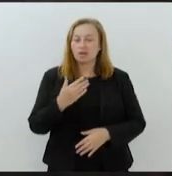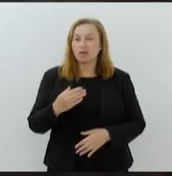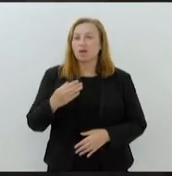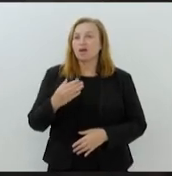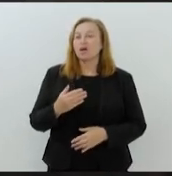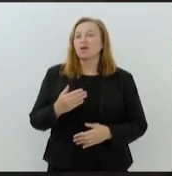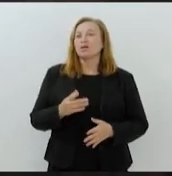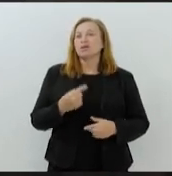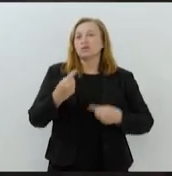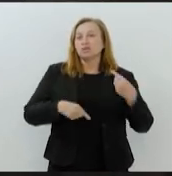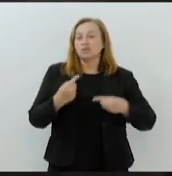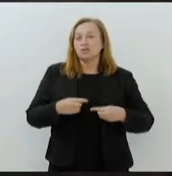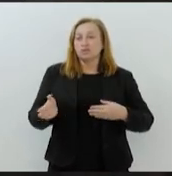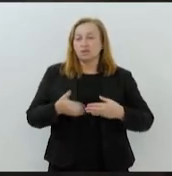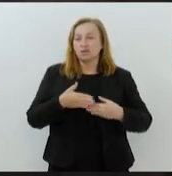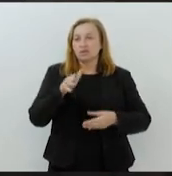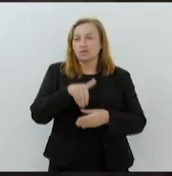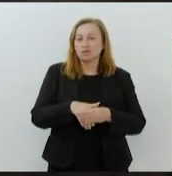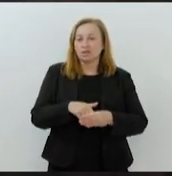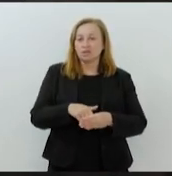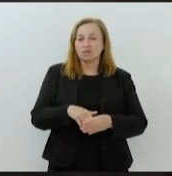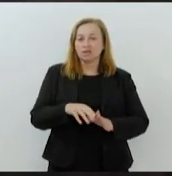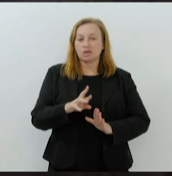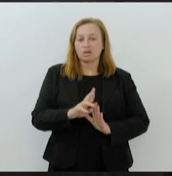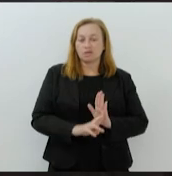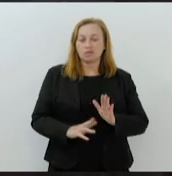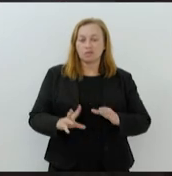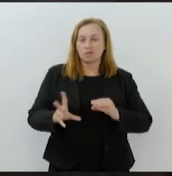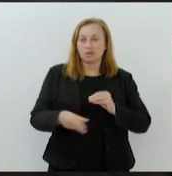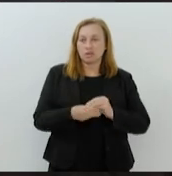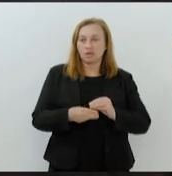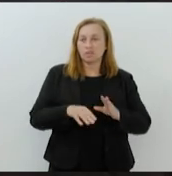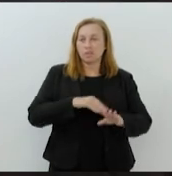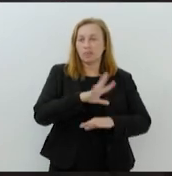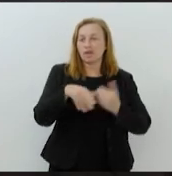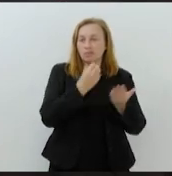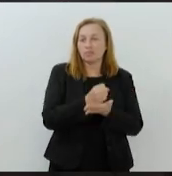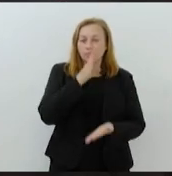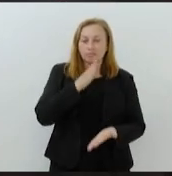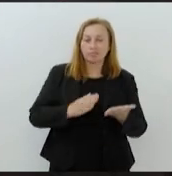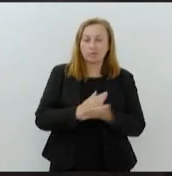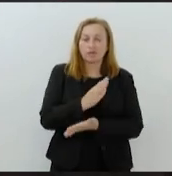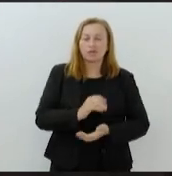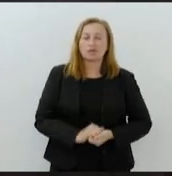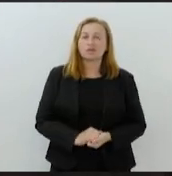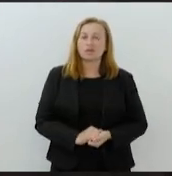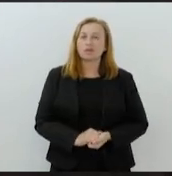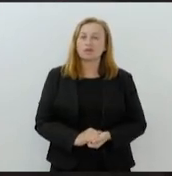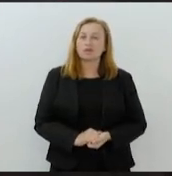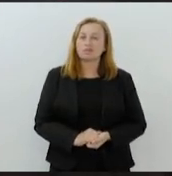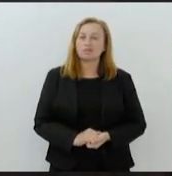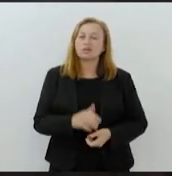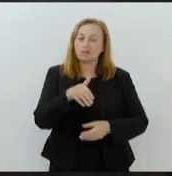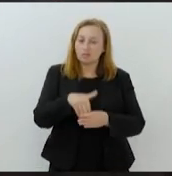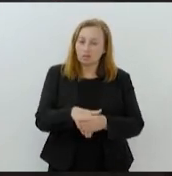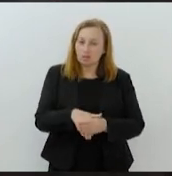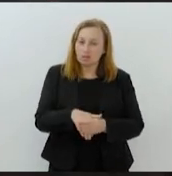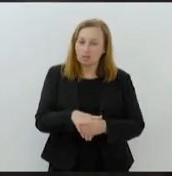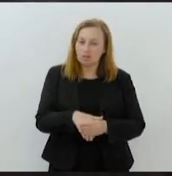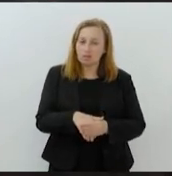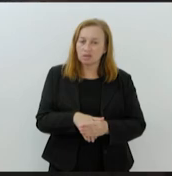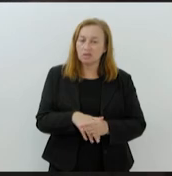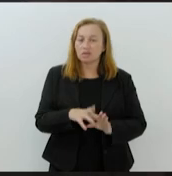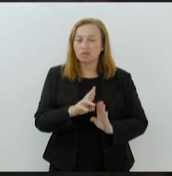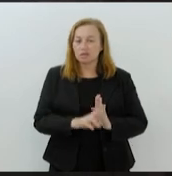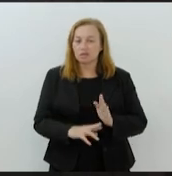encerrada a discussão. Em votação, emenda de redação. Os senhores que aprovam, permaneçam como estão. Aprovado. Em votação, redação do